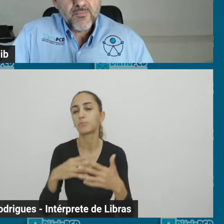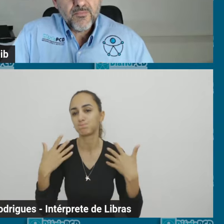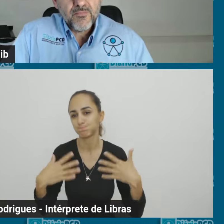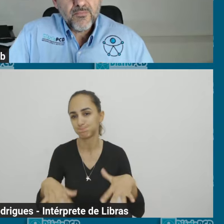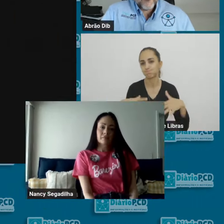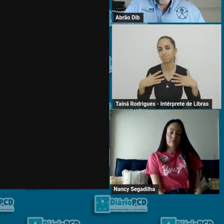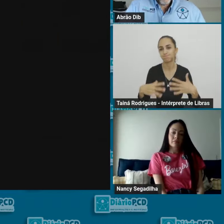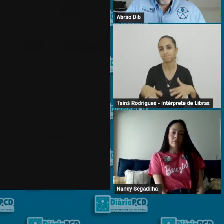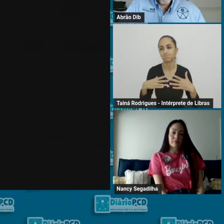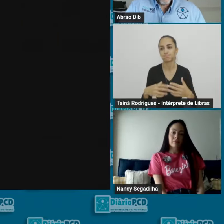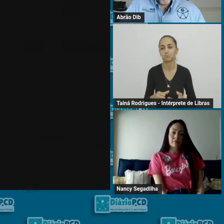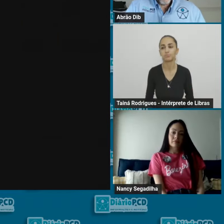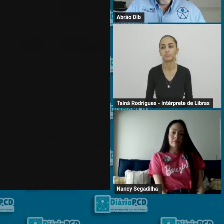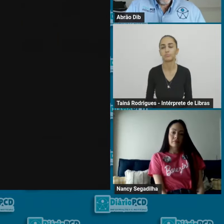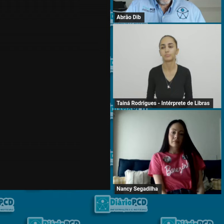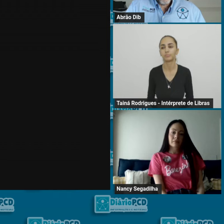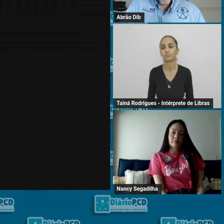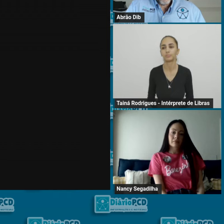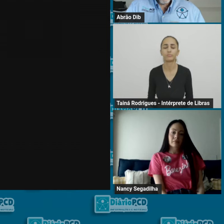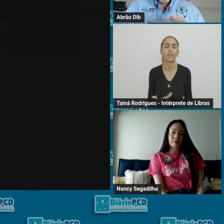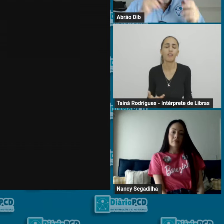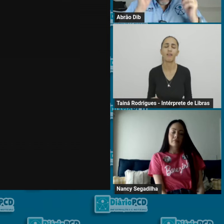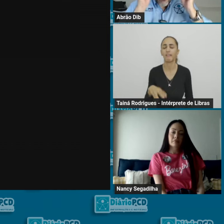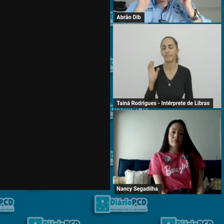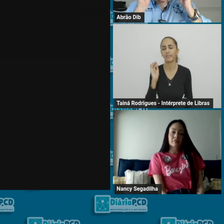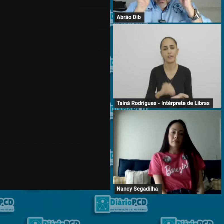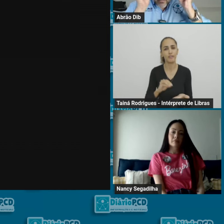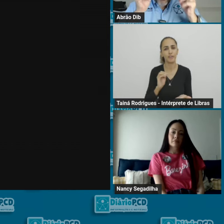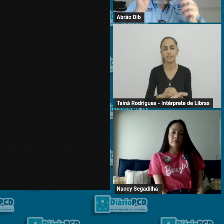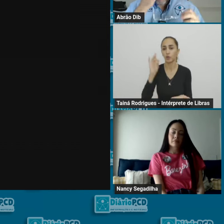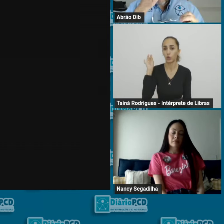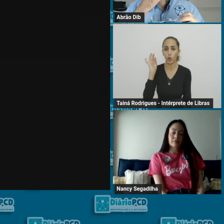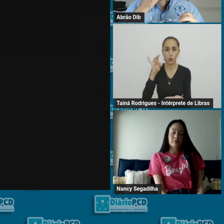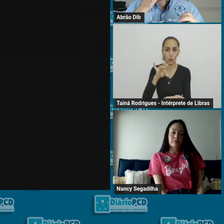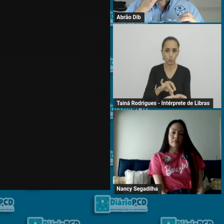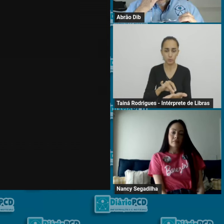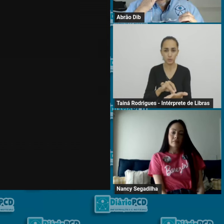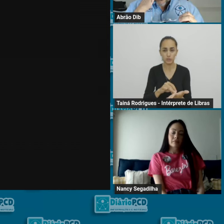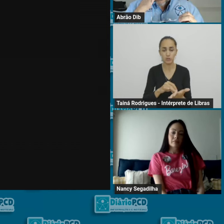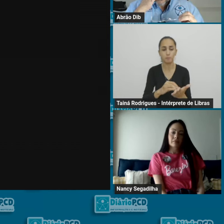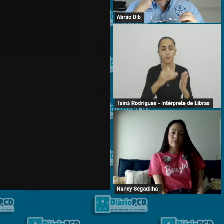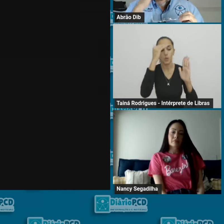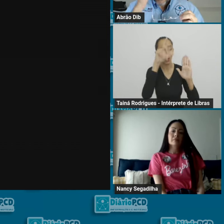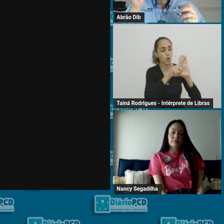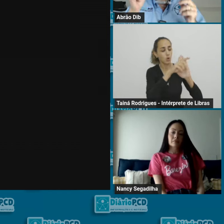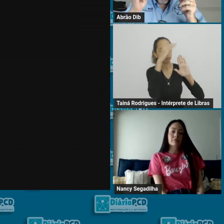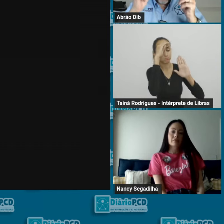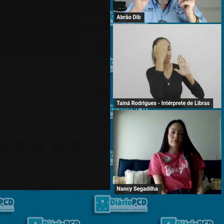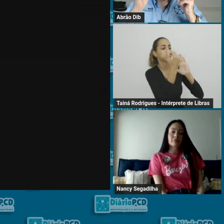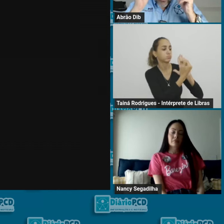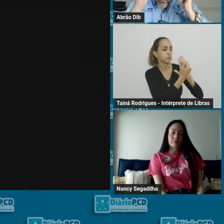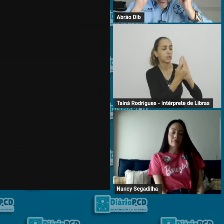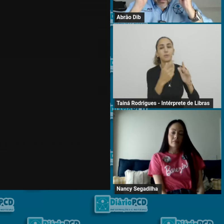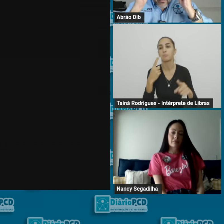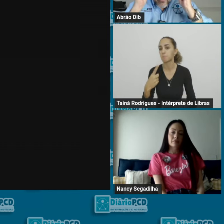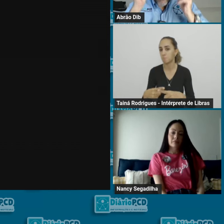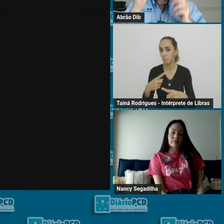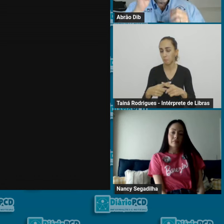Não, falta é a efetivação do que está na legislação, porque as garantias todas